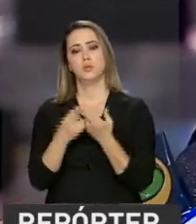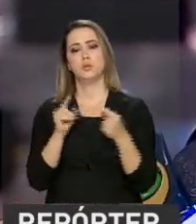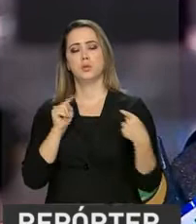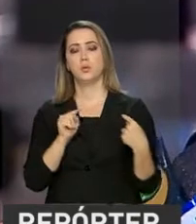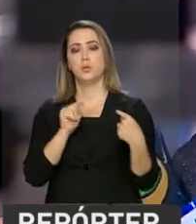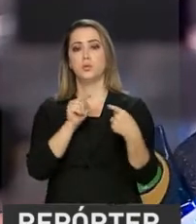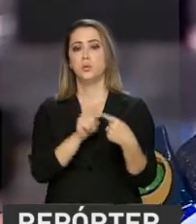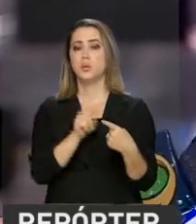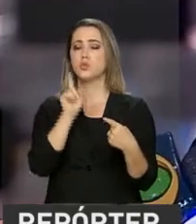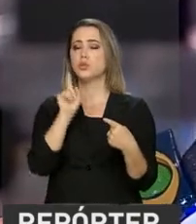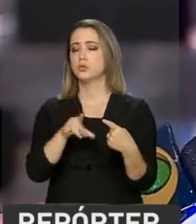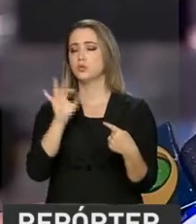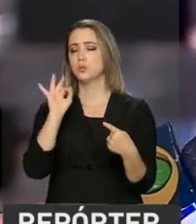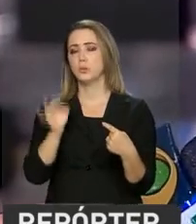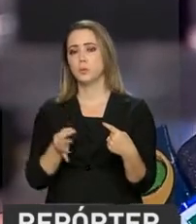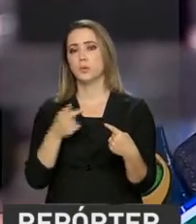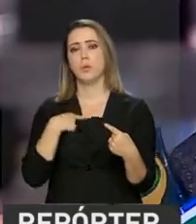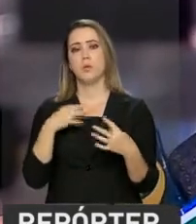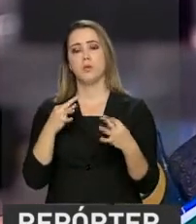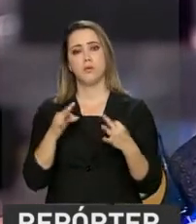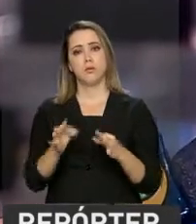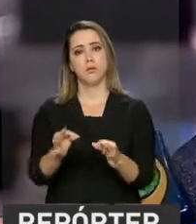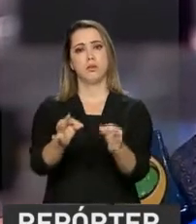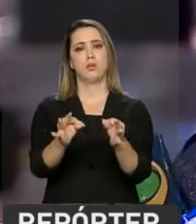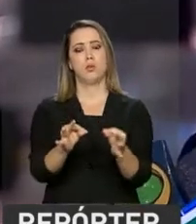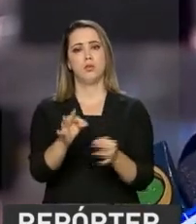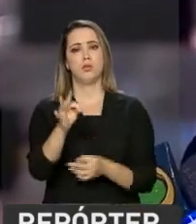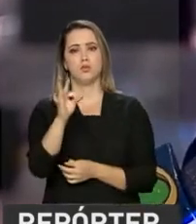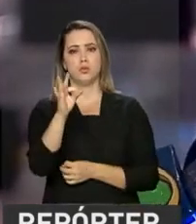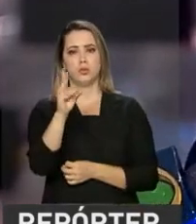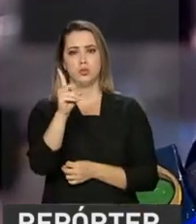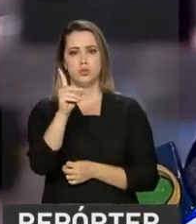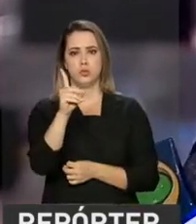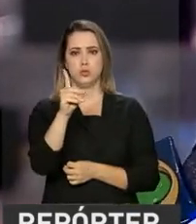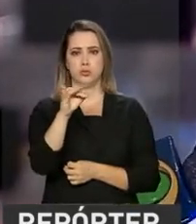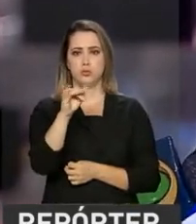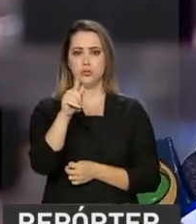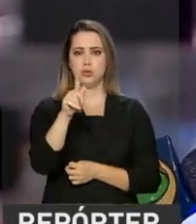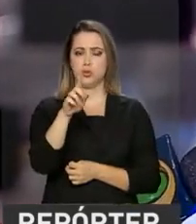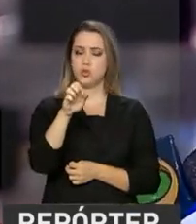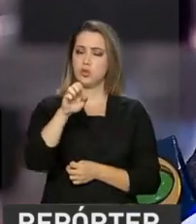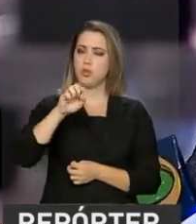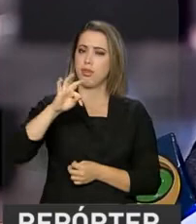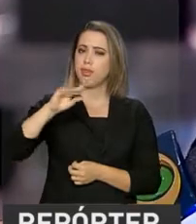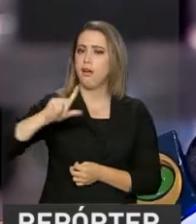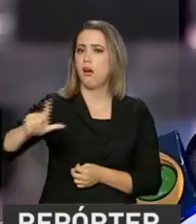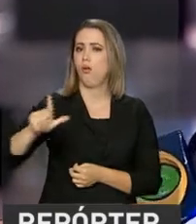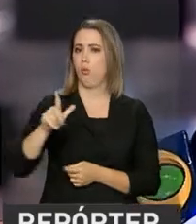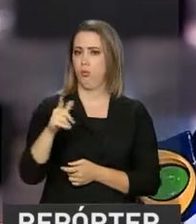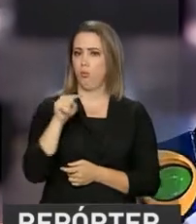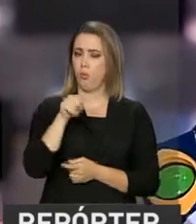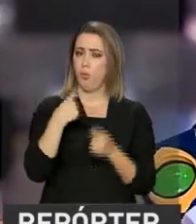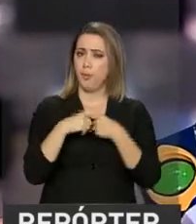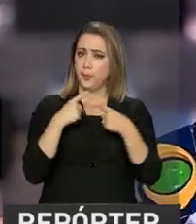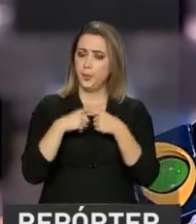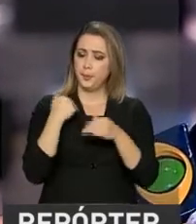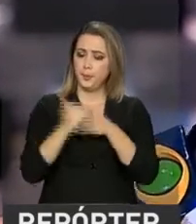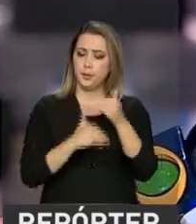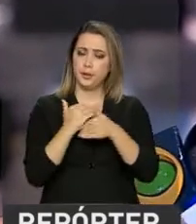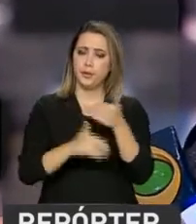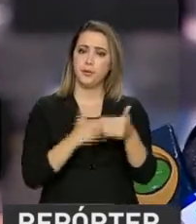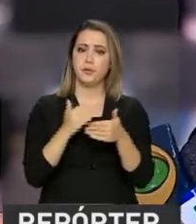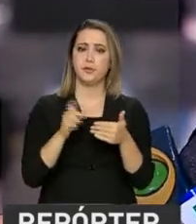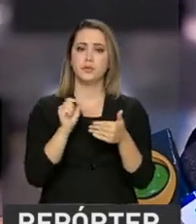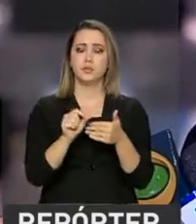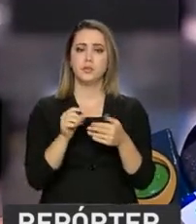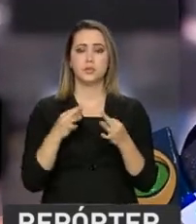questão digital e no que a evolução